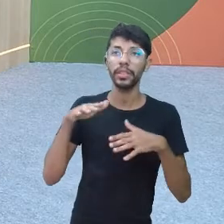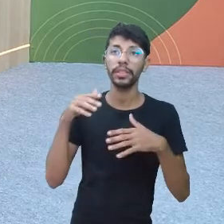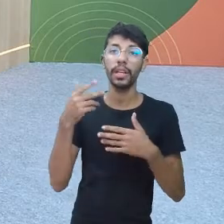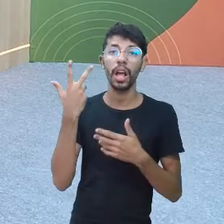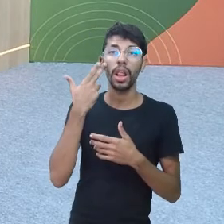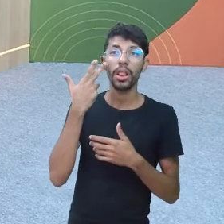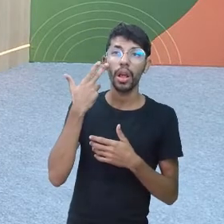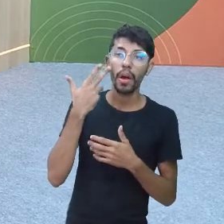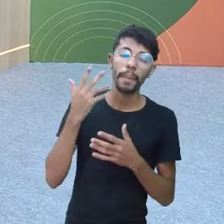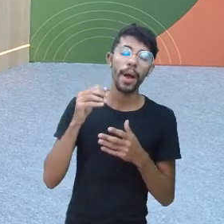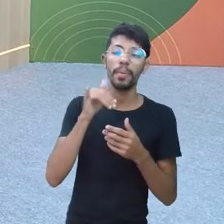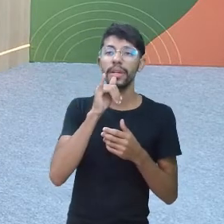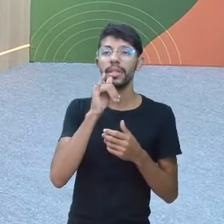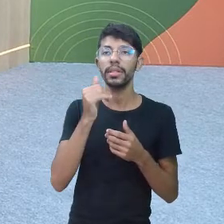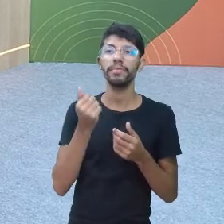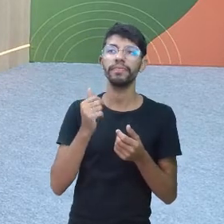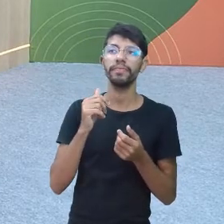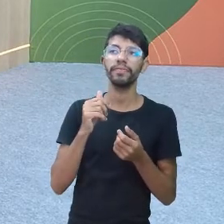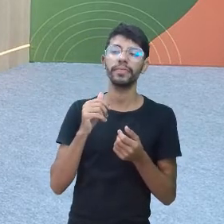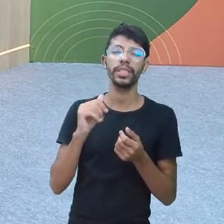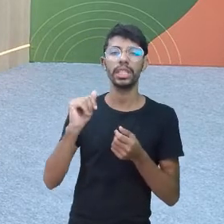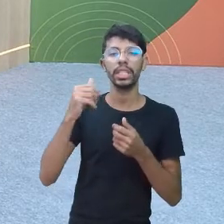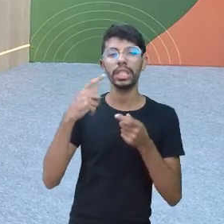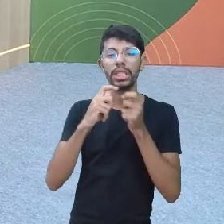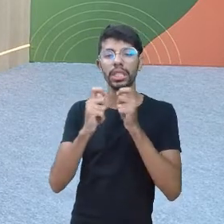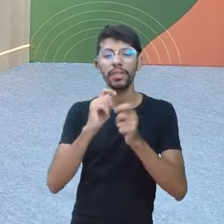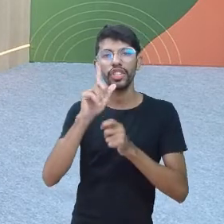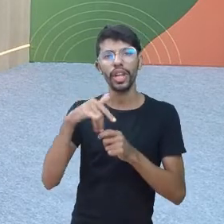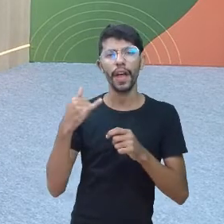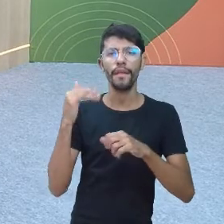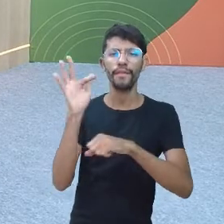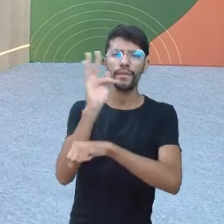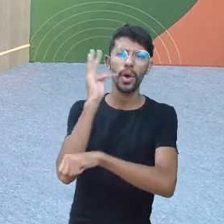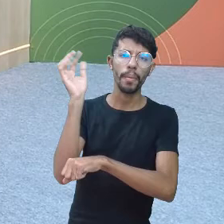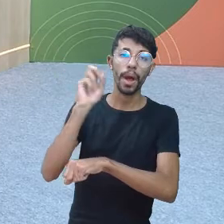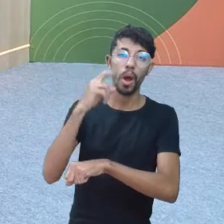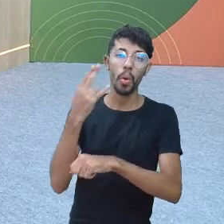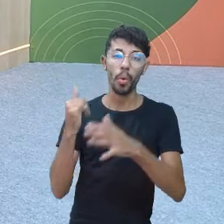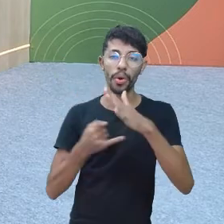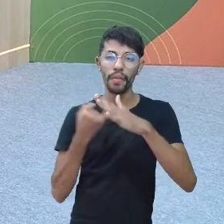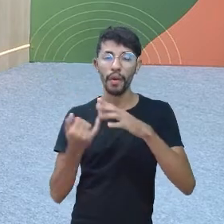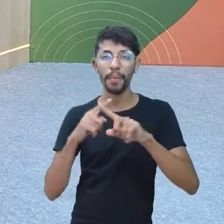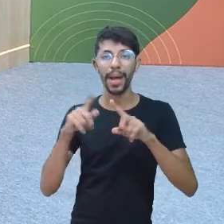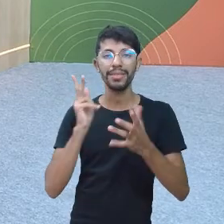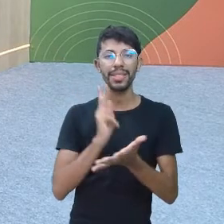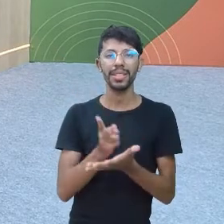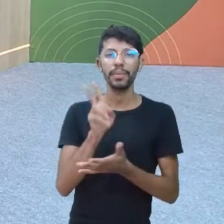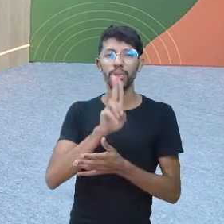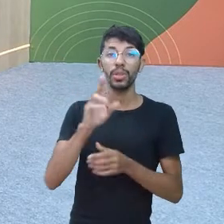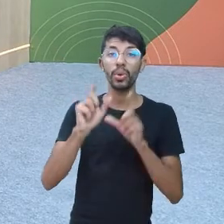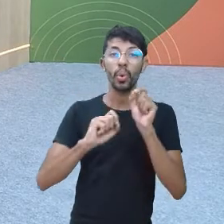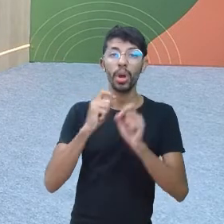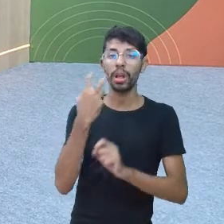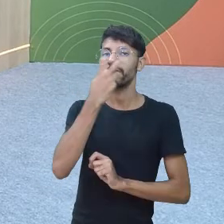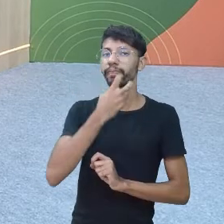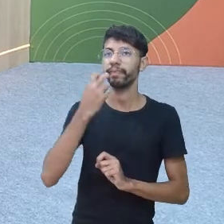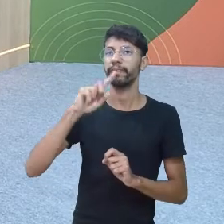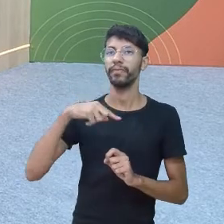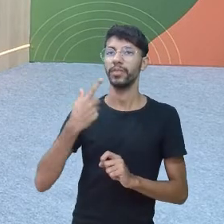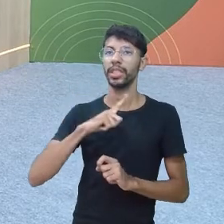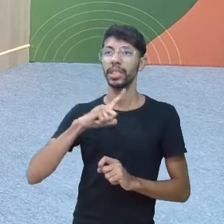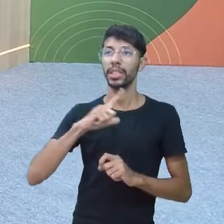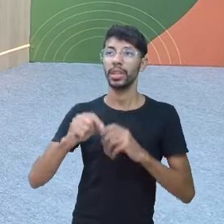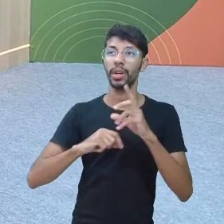entrevista, como é uma conversa formal ou informal, mas é sempre com o recurso da oralidade, a gente tem muito a interferência